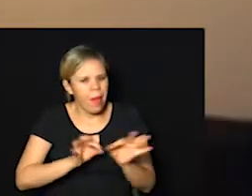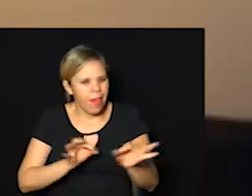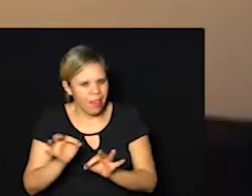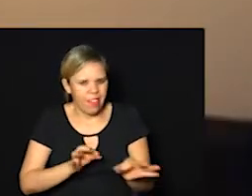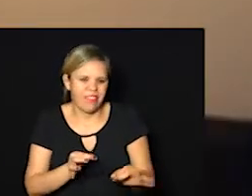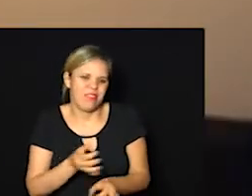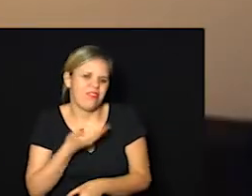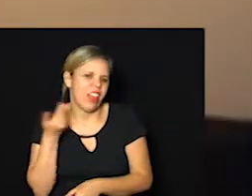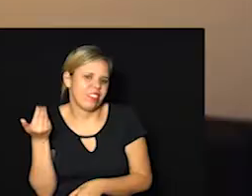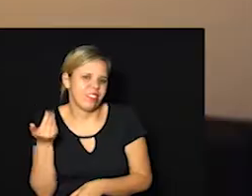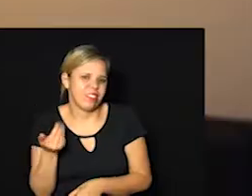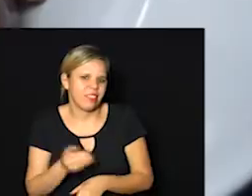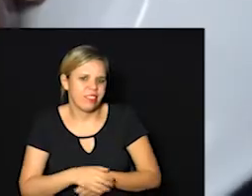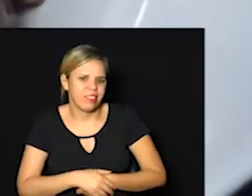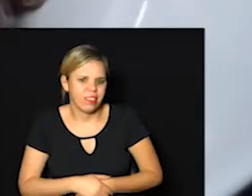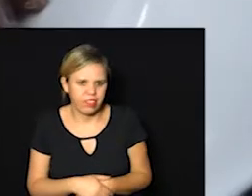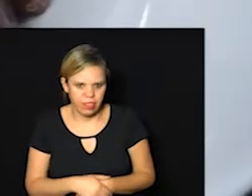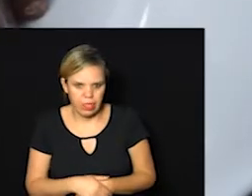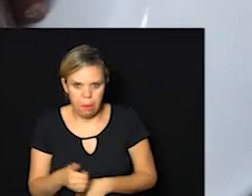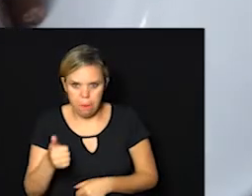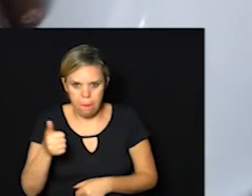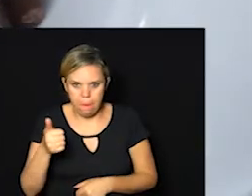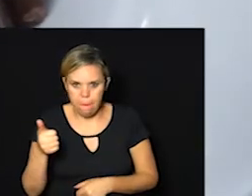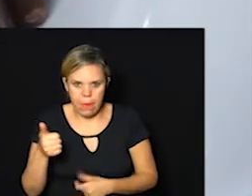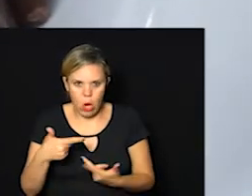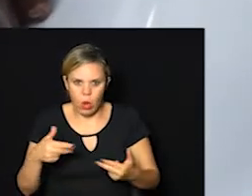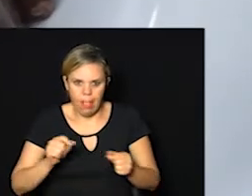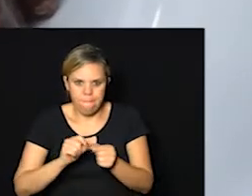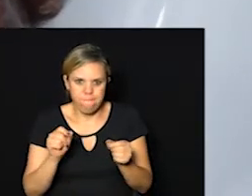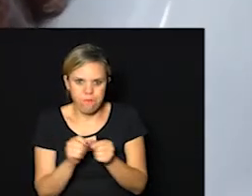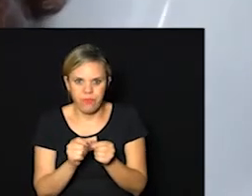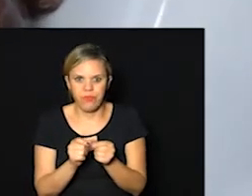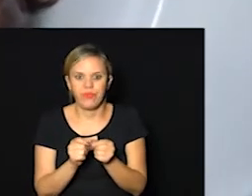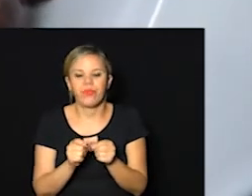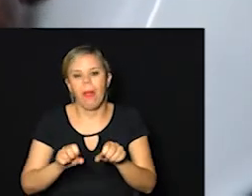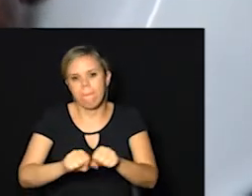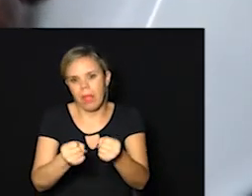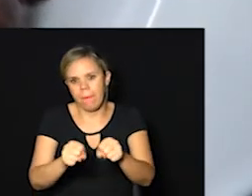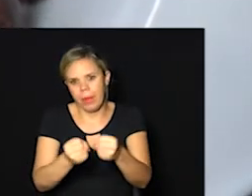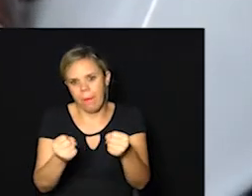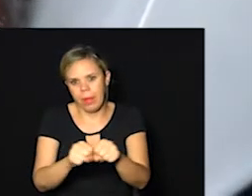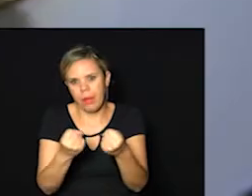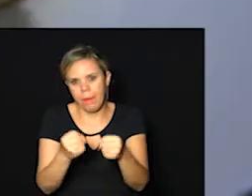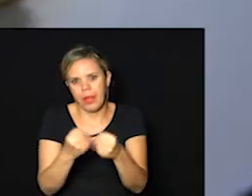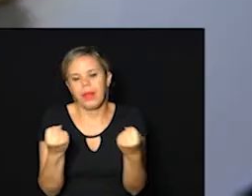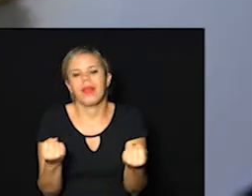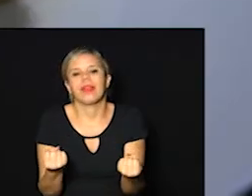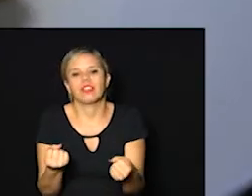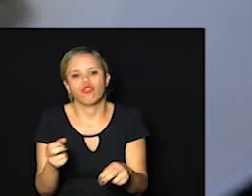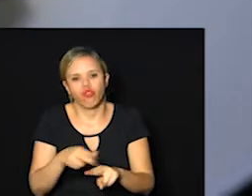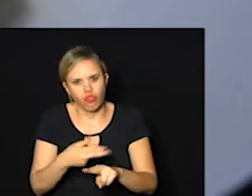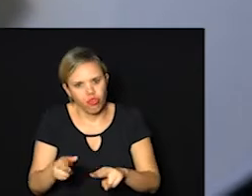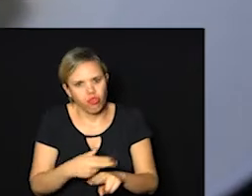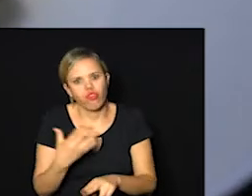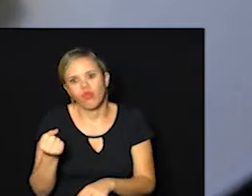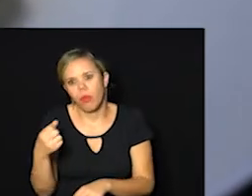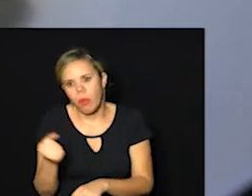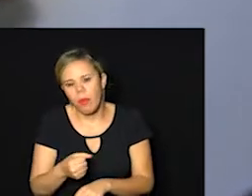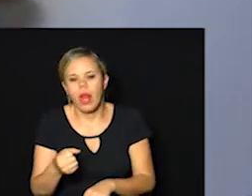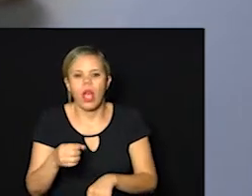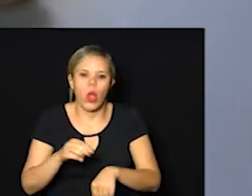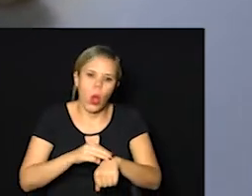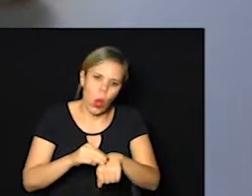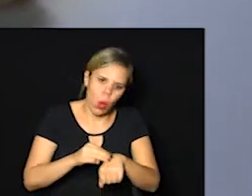preparo, que também é muito fácil. A primeira coisa que você tem que fazer é dividir o bis ao meio, tanto o branco quanto